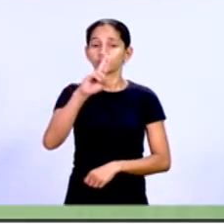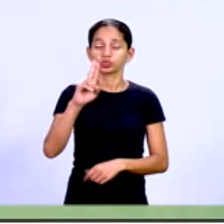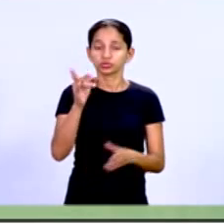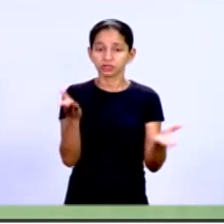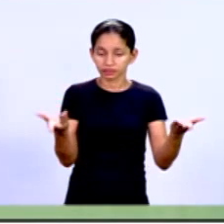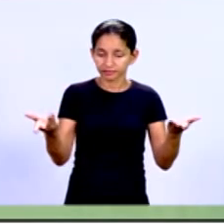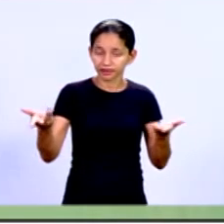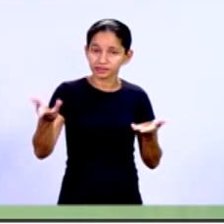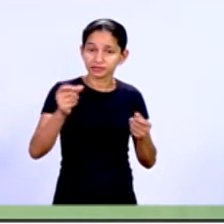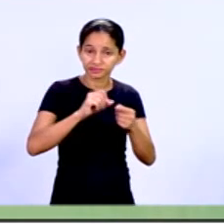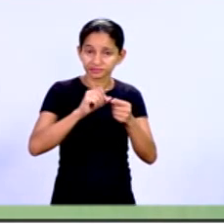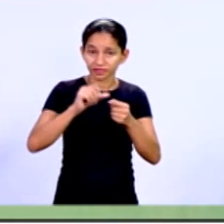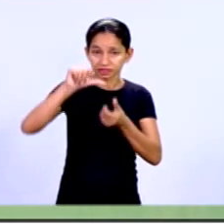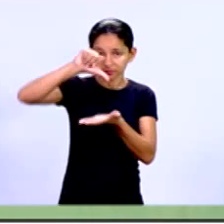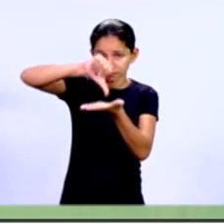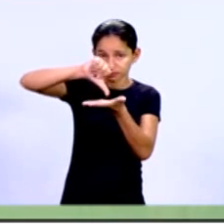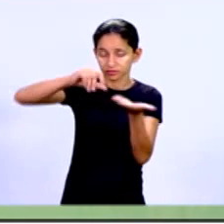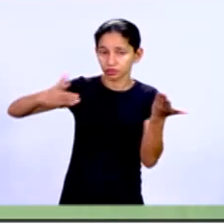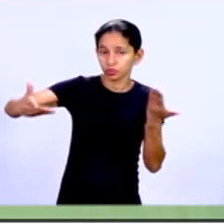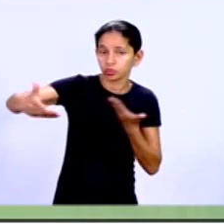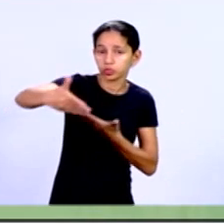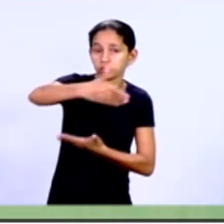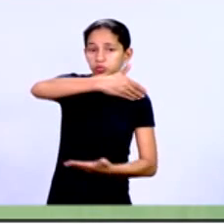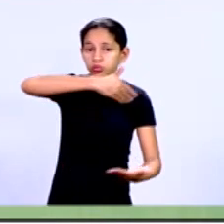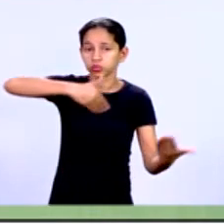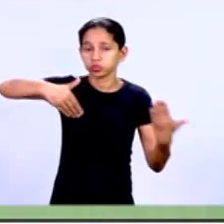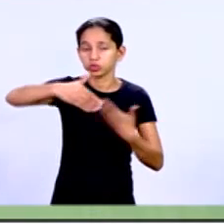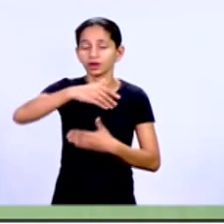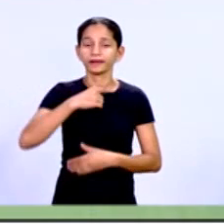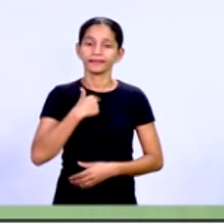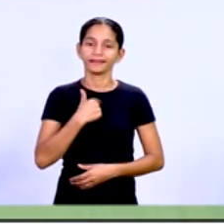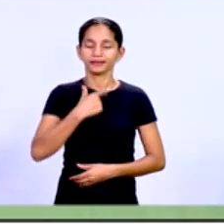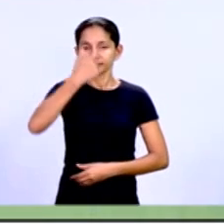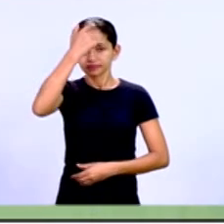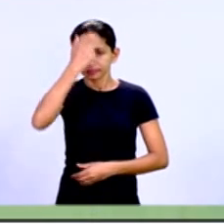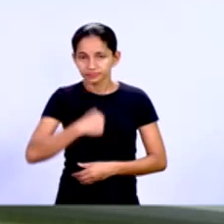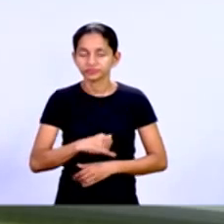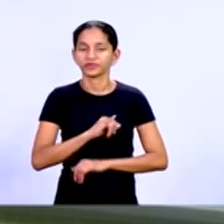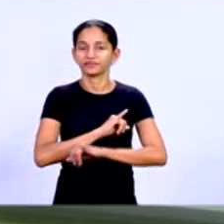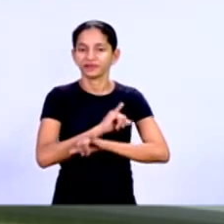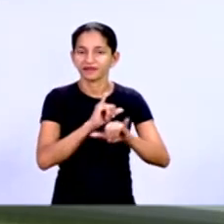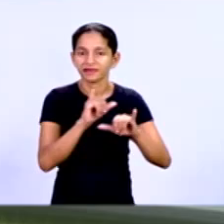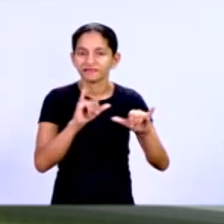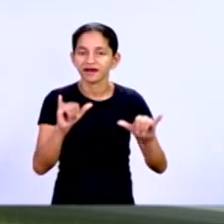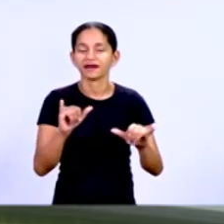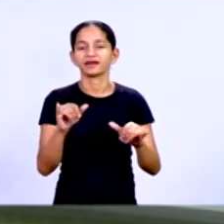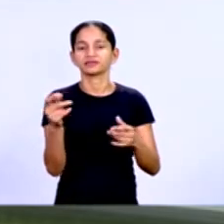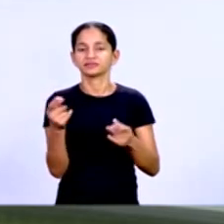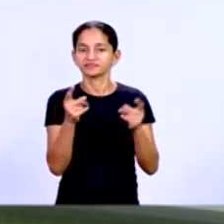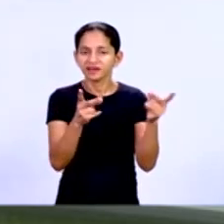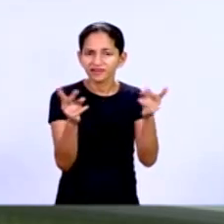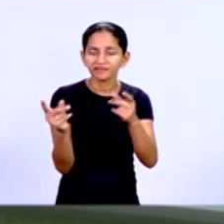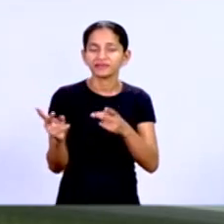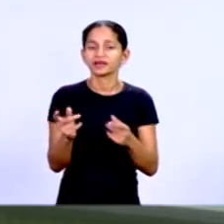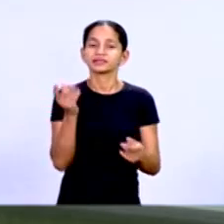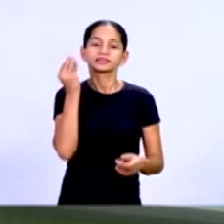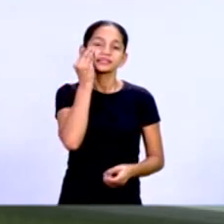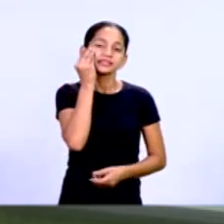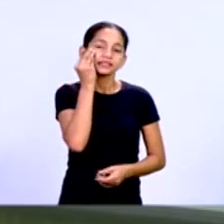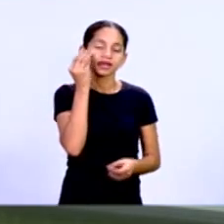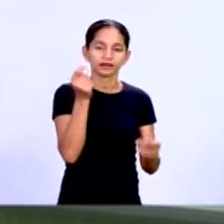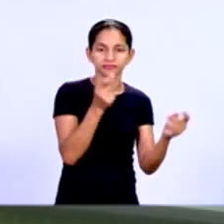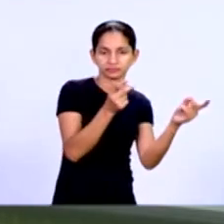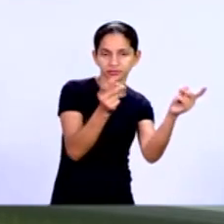intermediador para isso. Então a instituição financeira vai ser a responsável pela venda, pela divulgação, pela oferta dessas ações